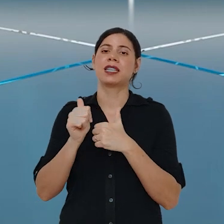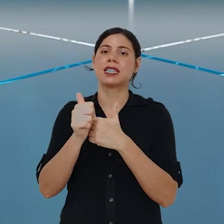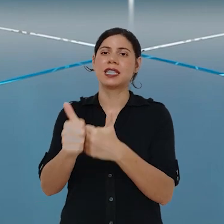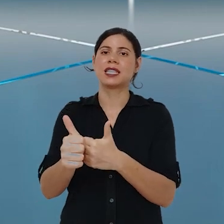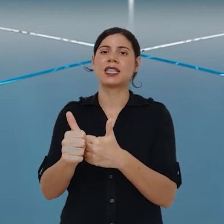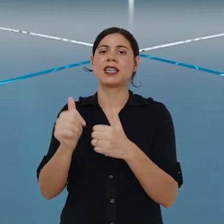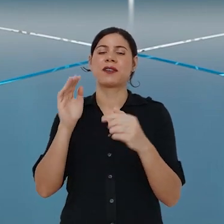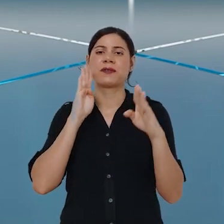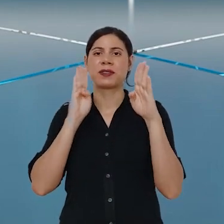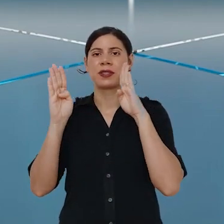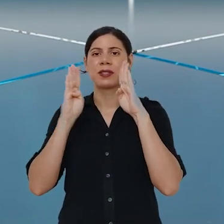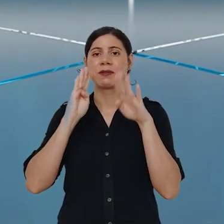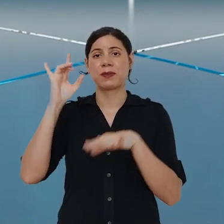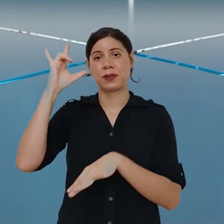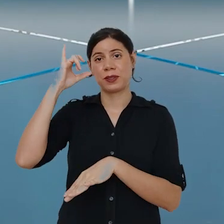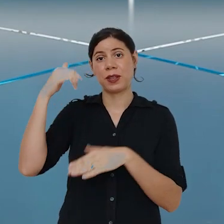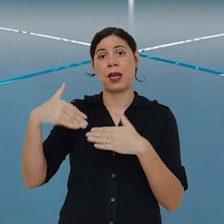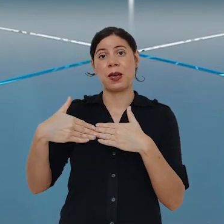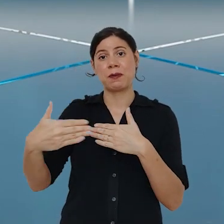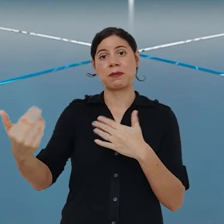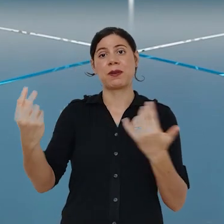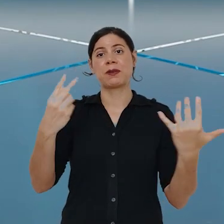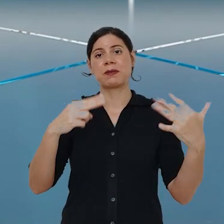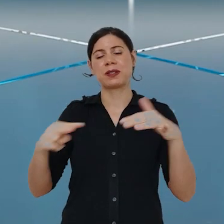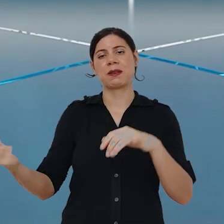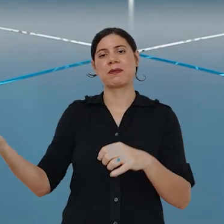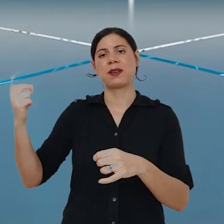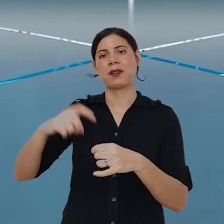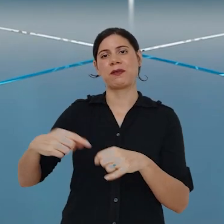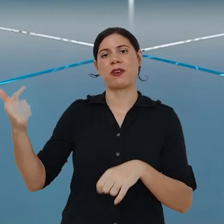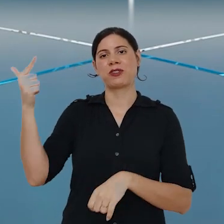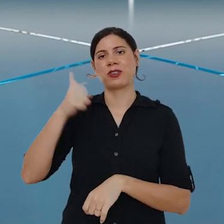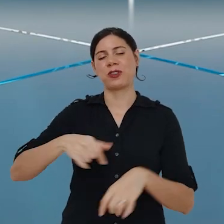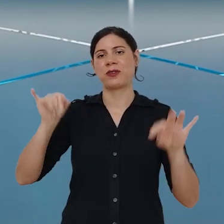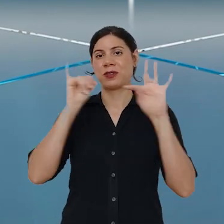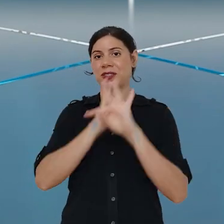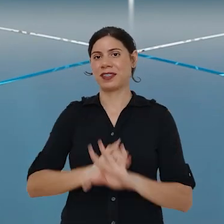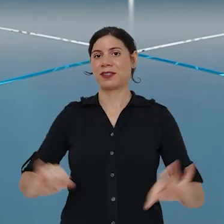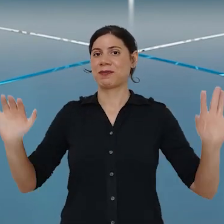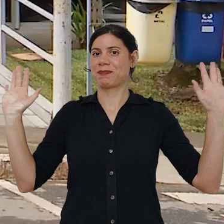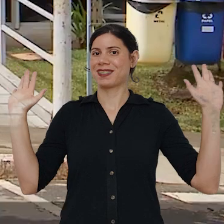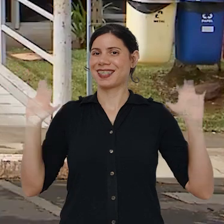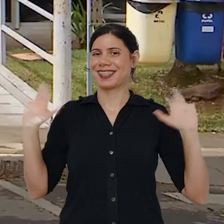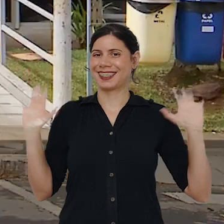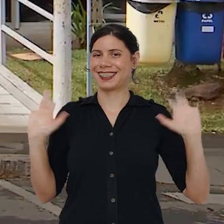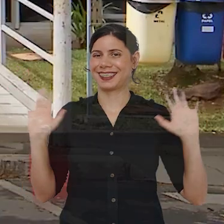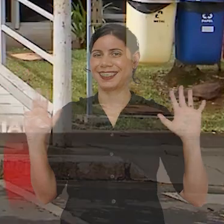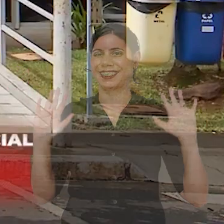estou de volta com mais uma edição do Inteiro Teor. Até a próxima. Tchau!